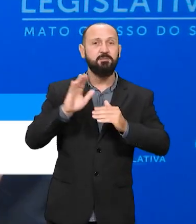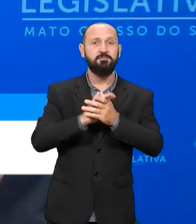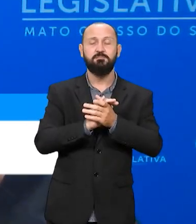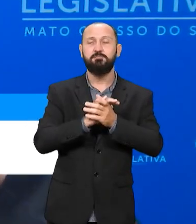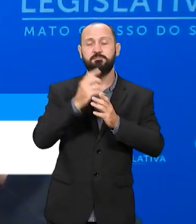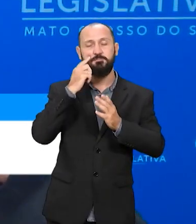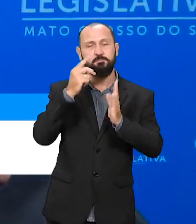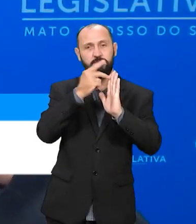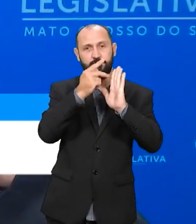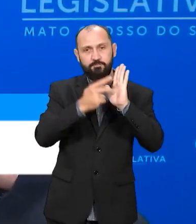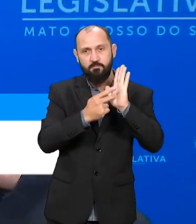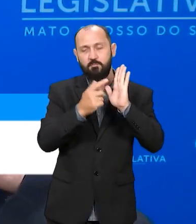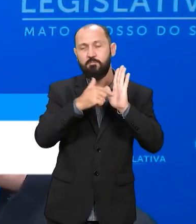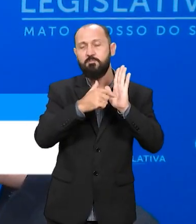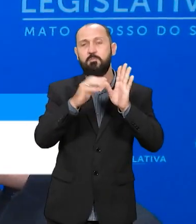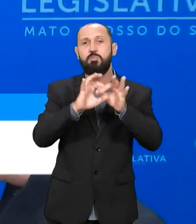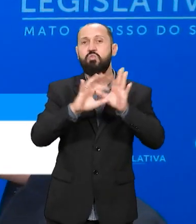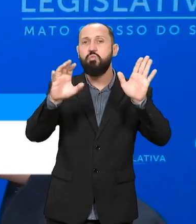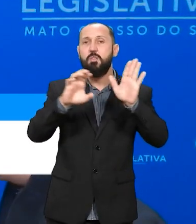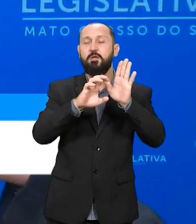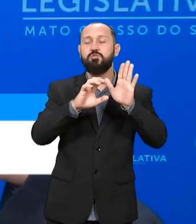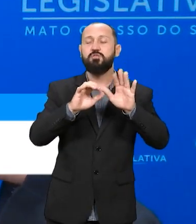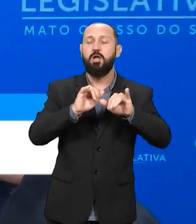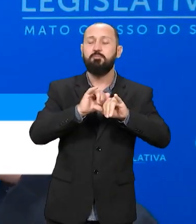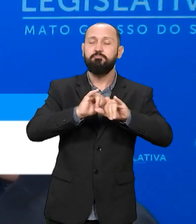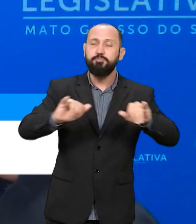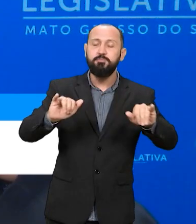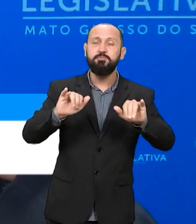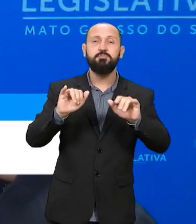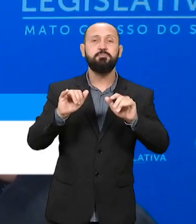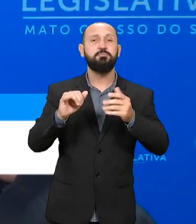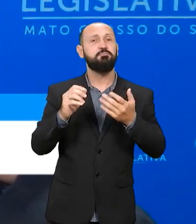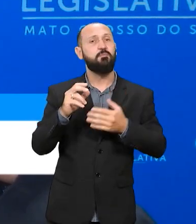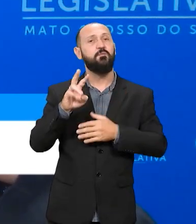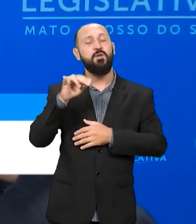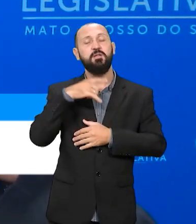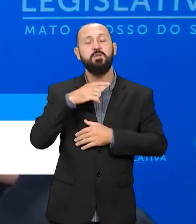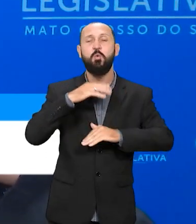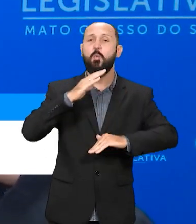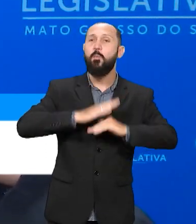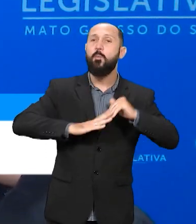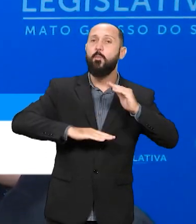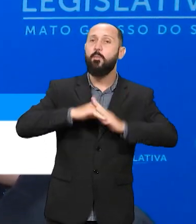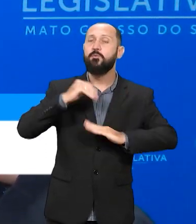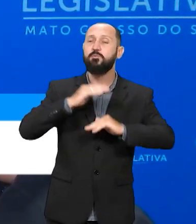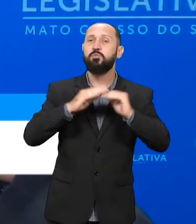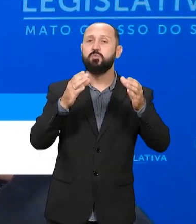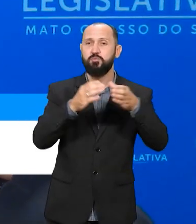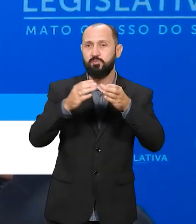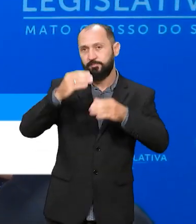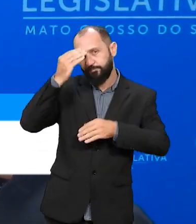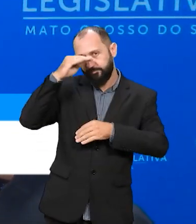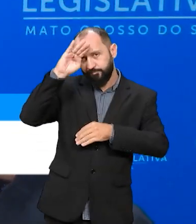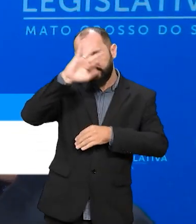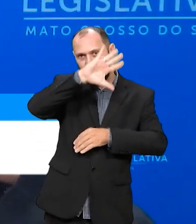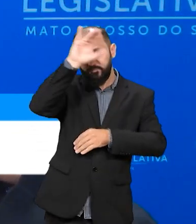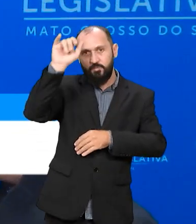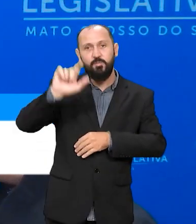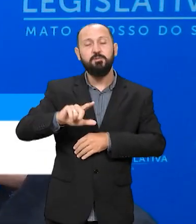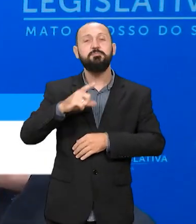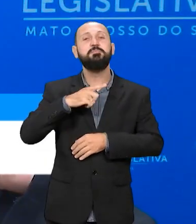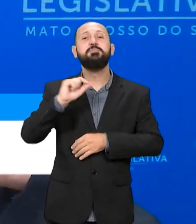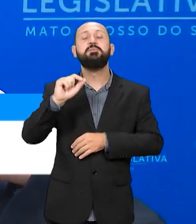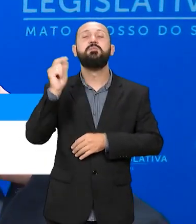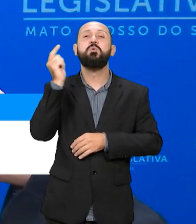atingir o piso com essa porcaria ditada nós teremos né os servidores do grupo de